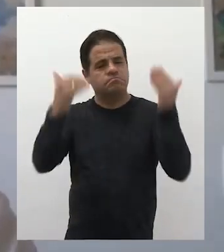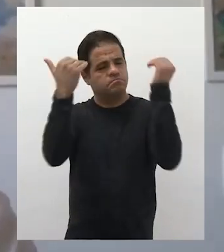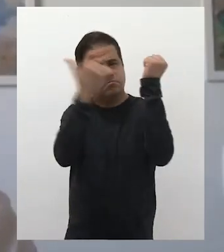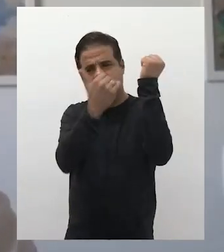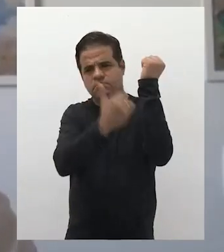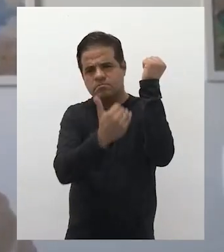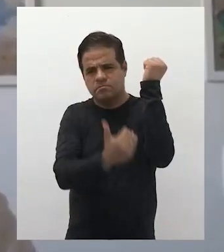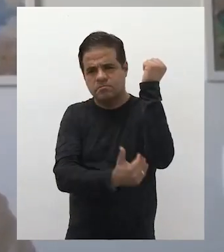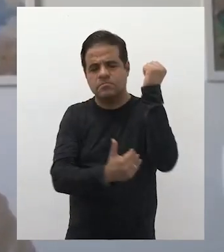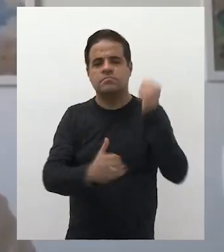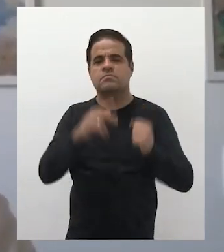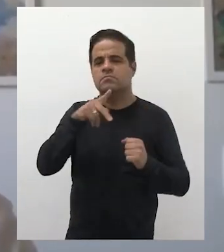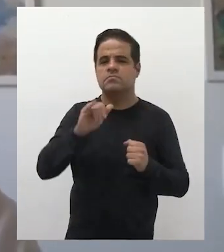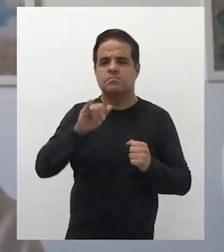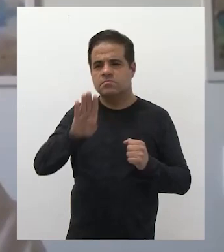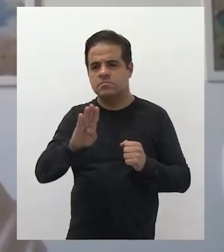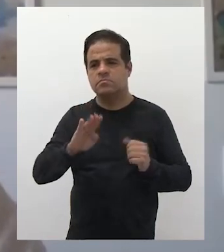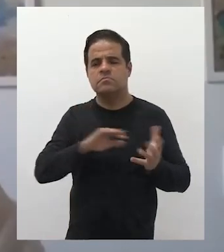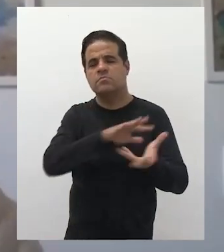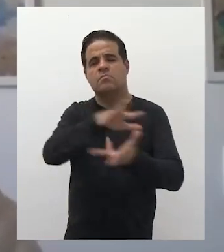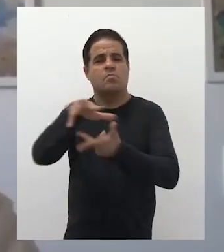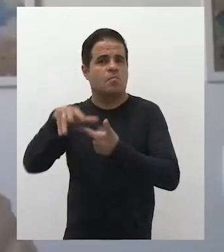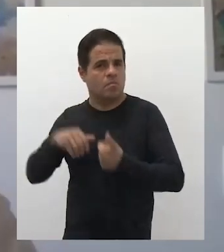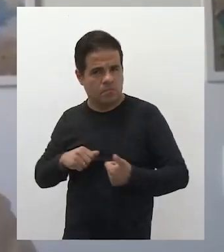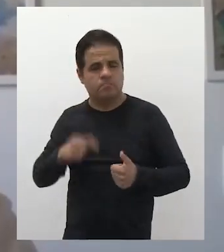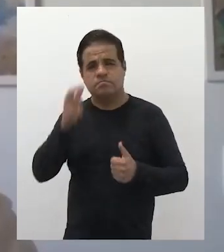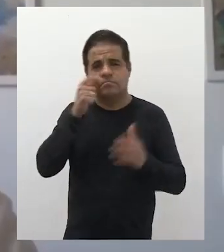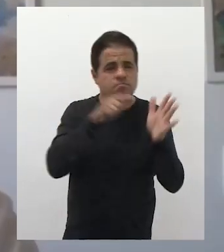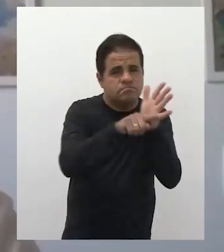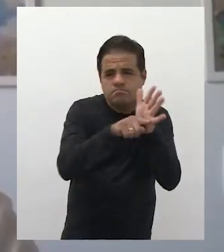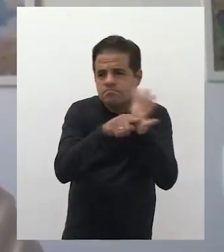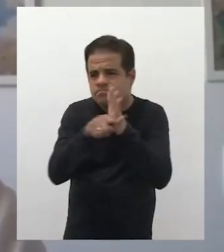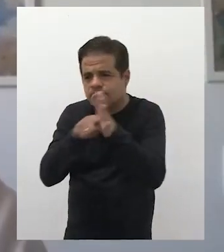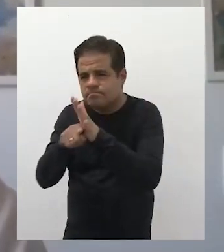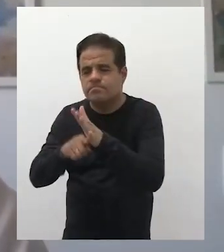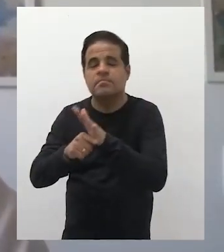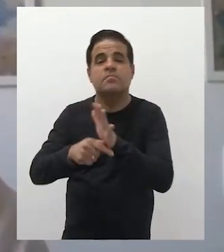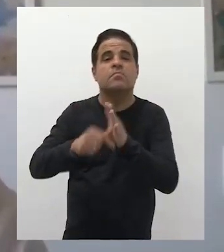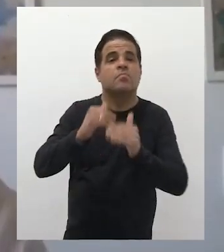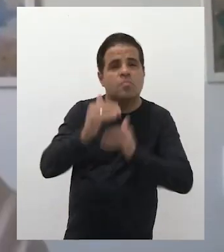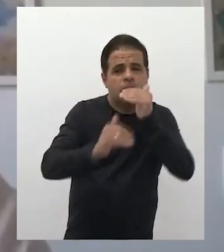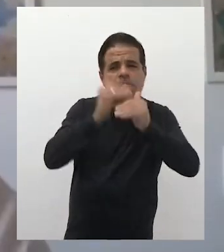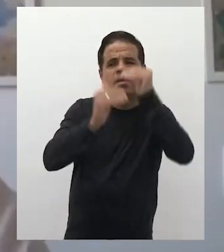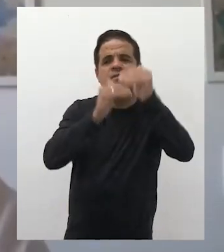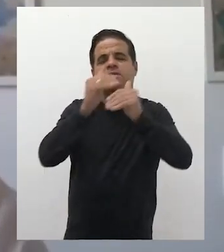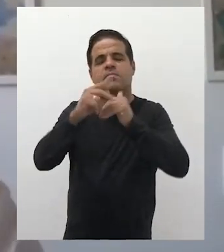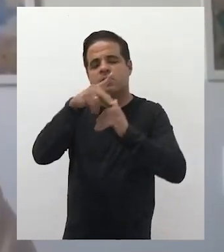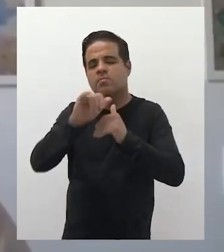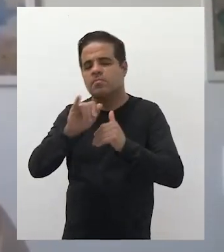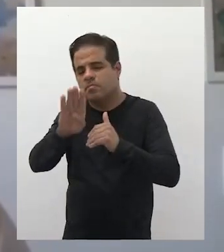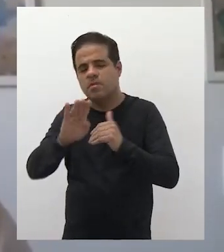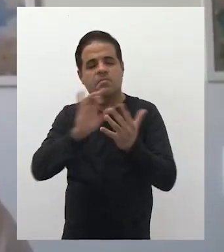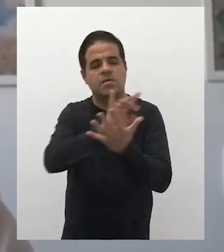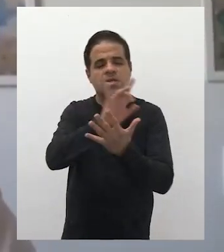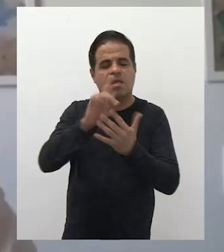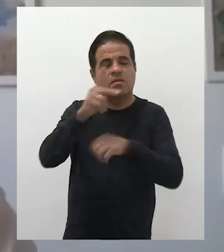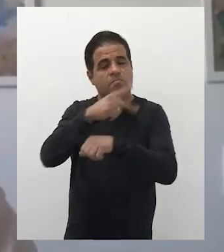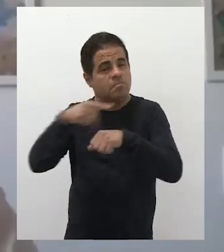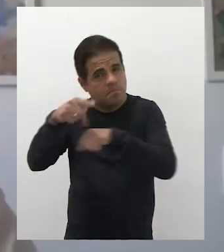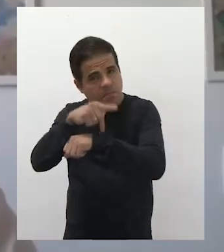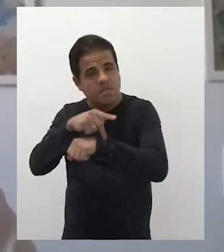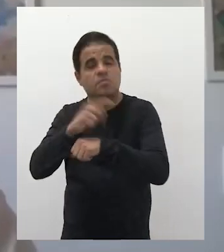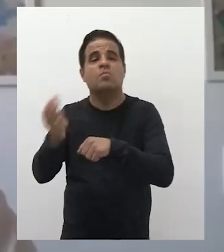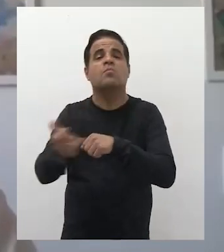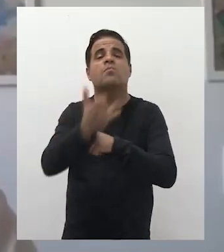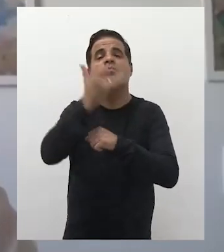no PIB mundial, né? Então, verificando o PIB de cada um dos países, o crescimento do PIB de cada um dos países,